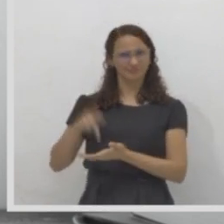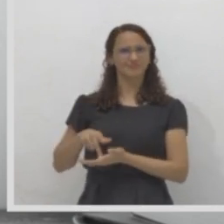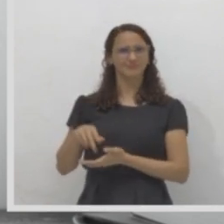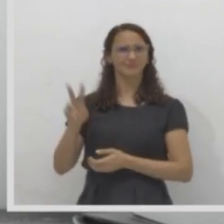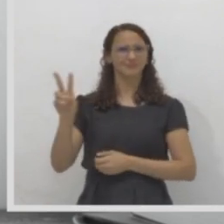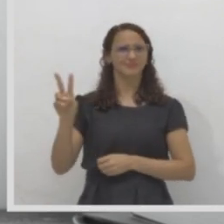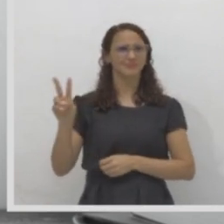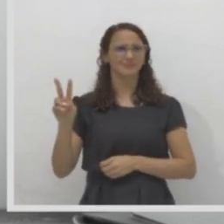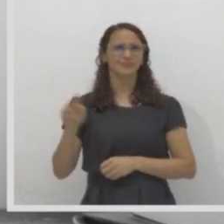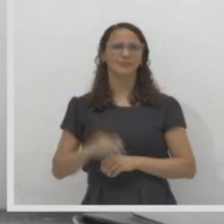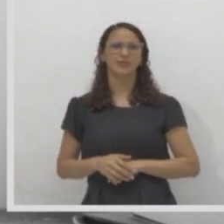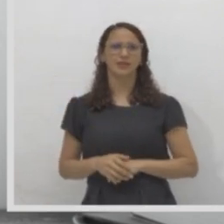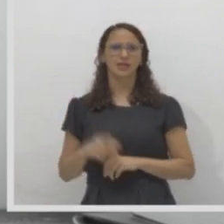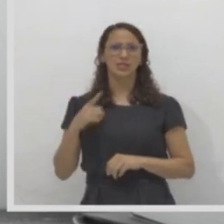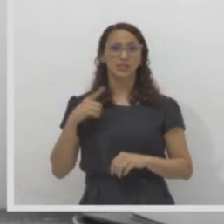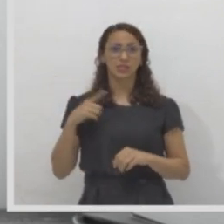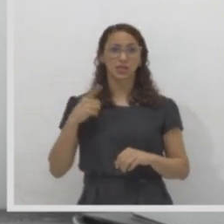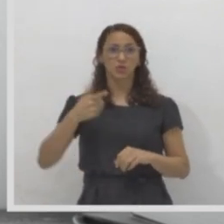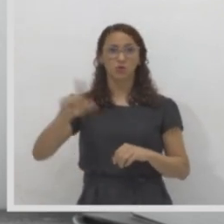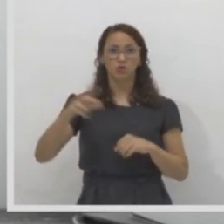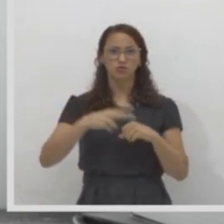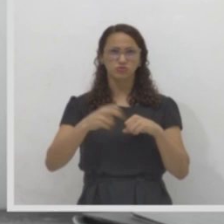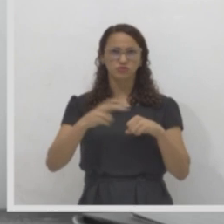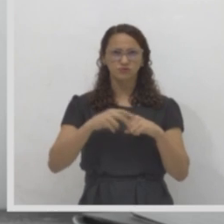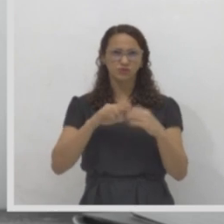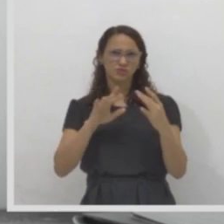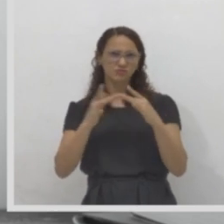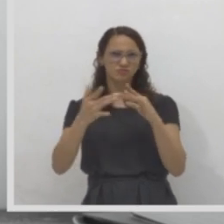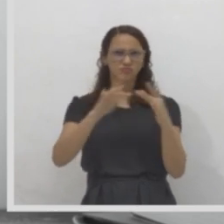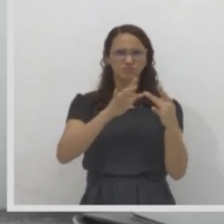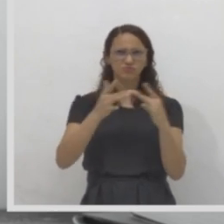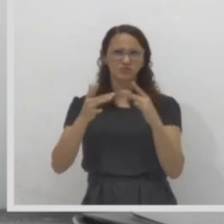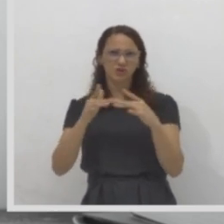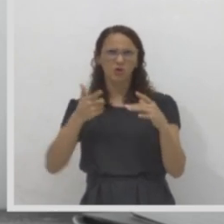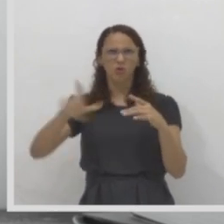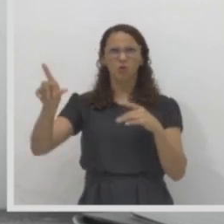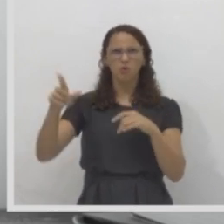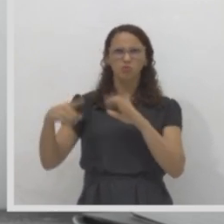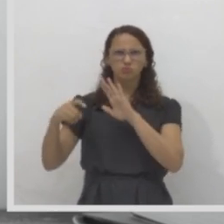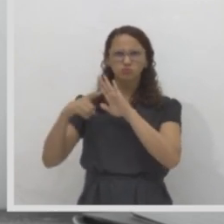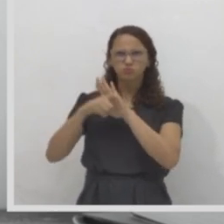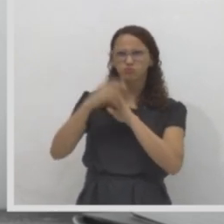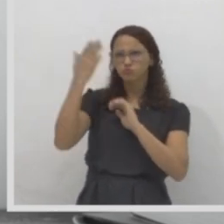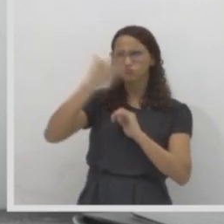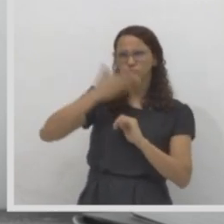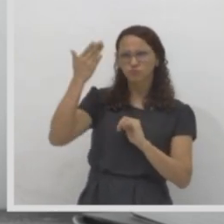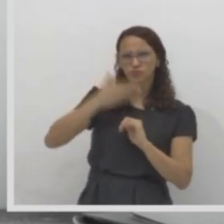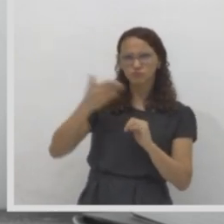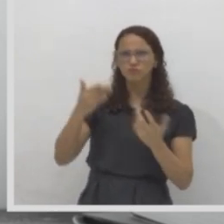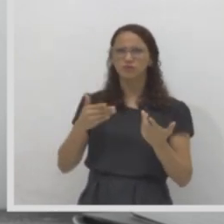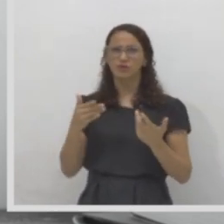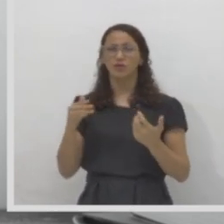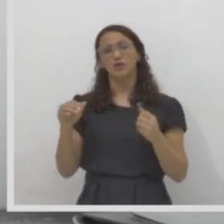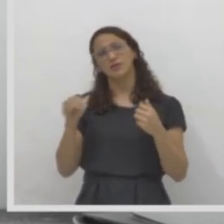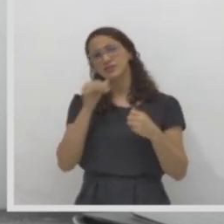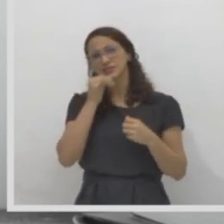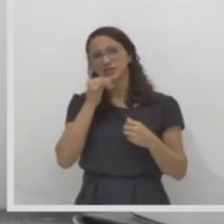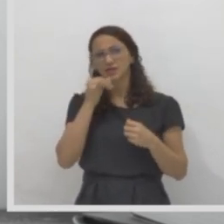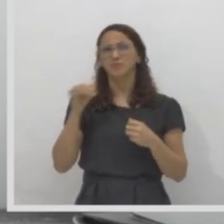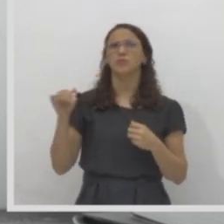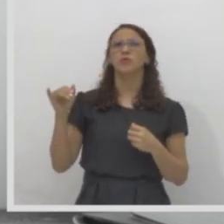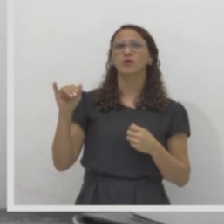que interagem com outros micro-organismos, insetos, fungos e etc? Muito bem, verdadeiro